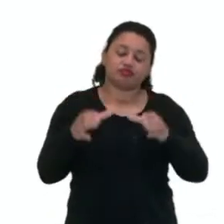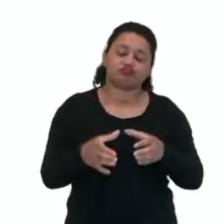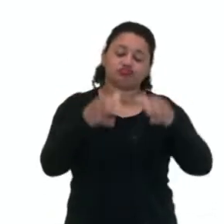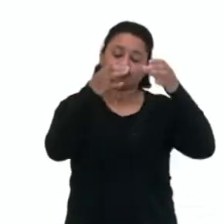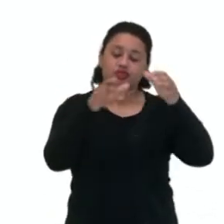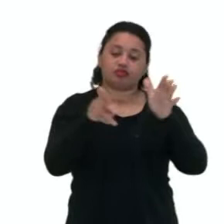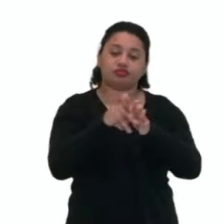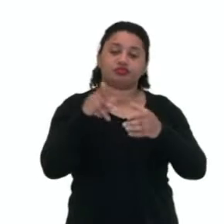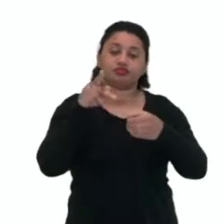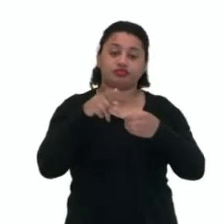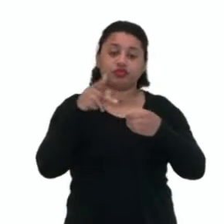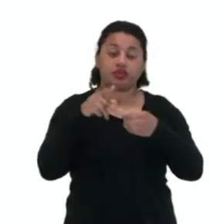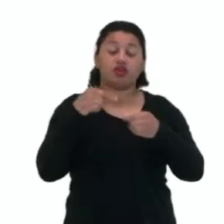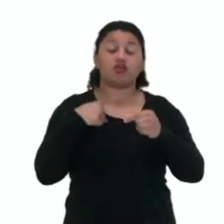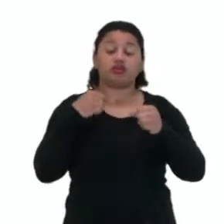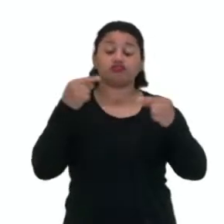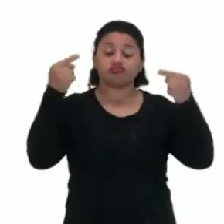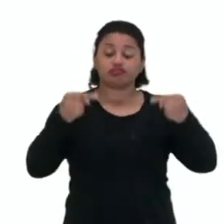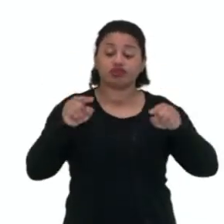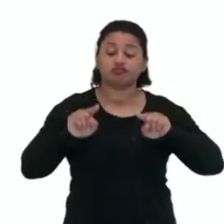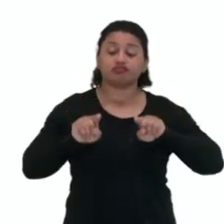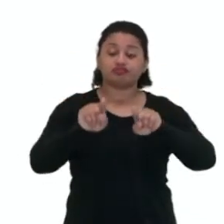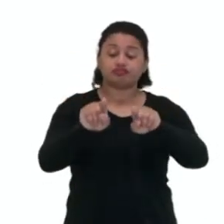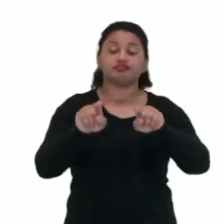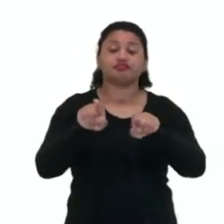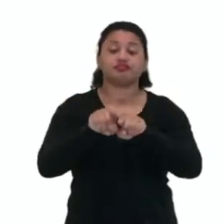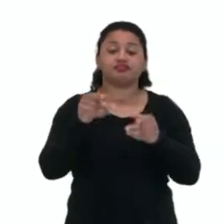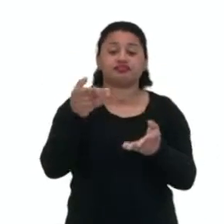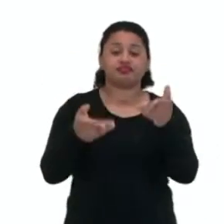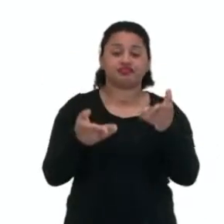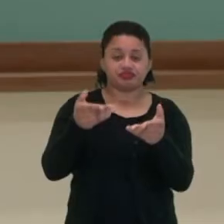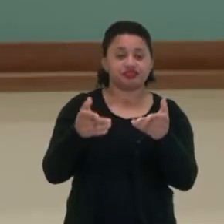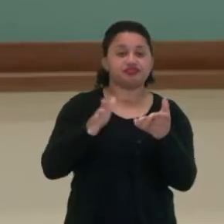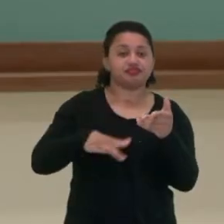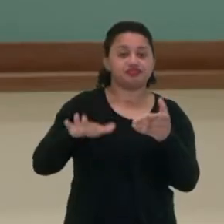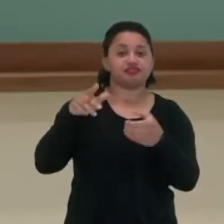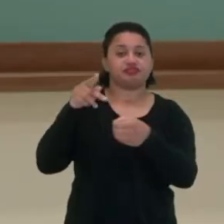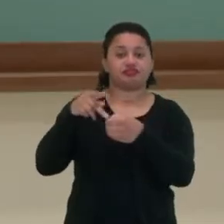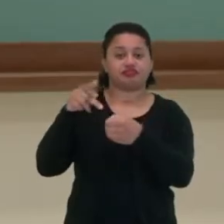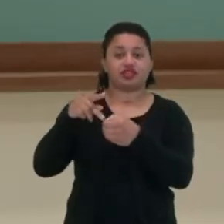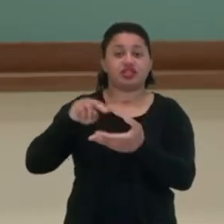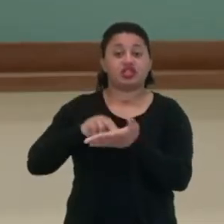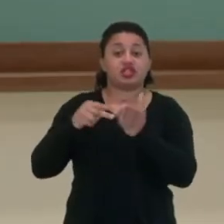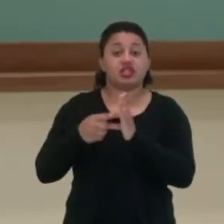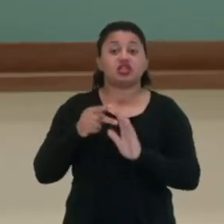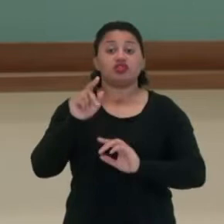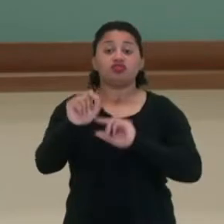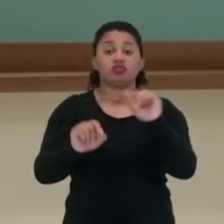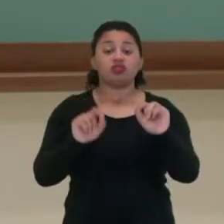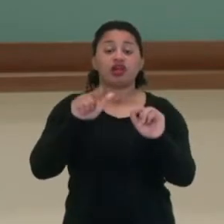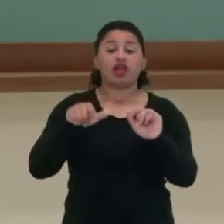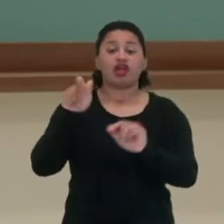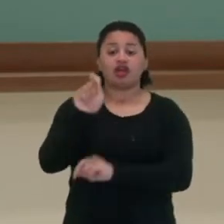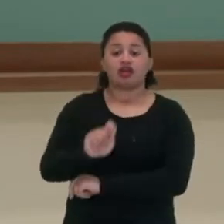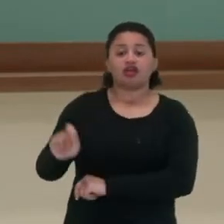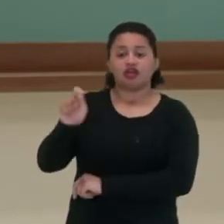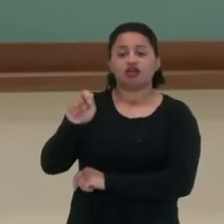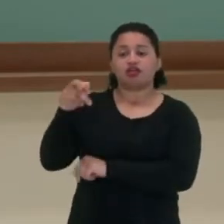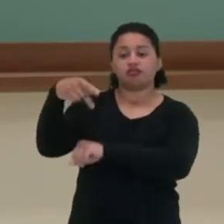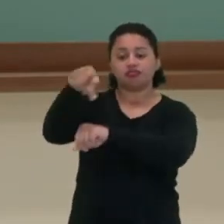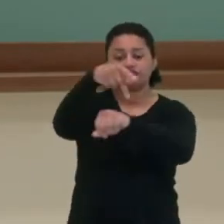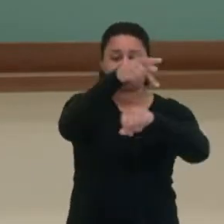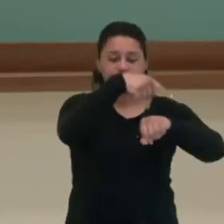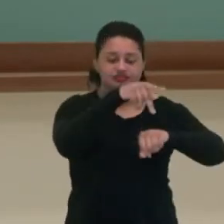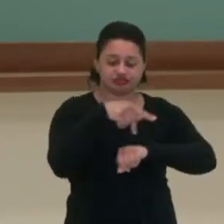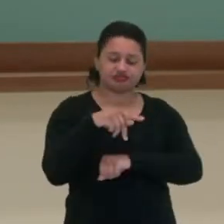a competitividade e a estabilidade no mercado petrolífero. Isto tudo significa que a OPEP é uma associação de países